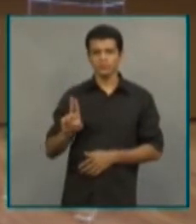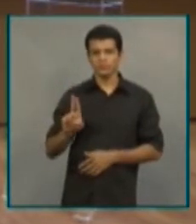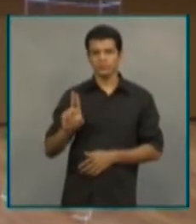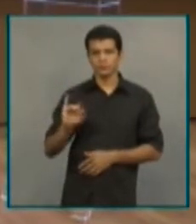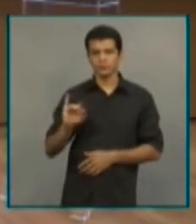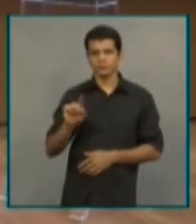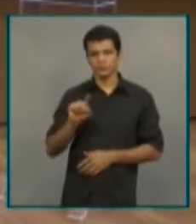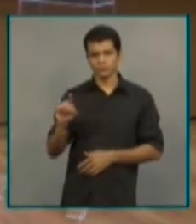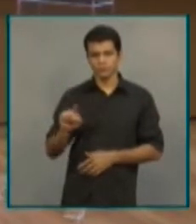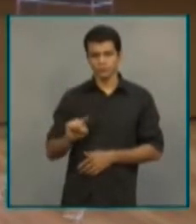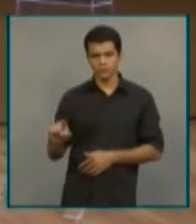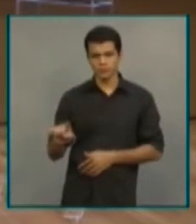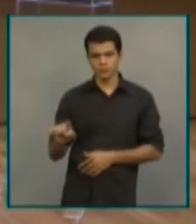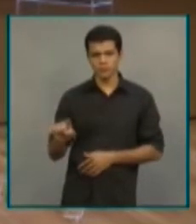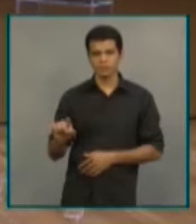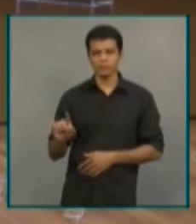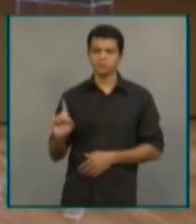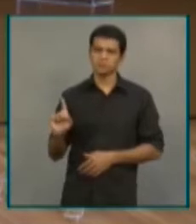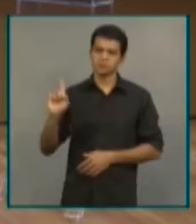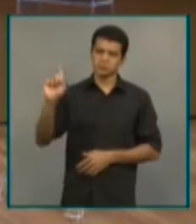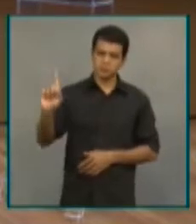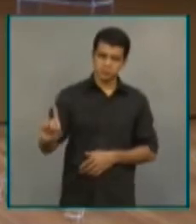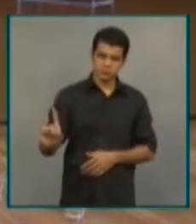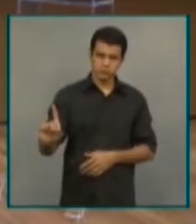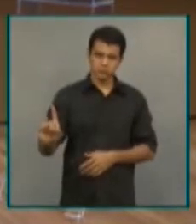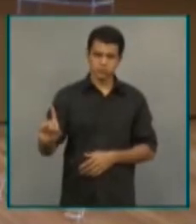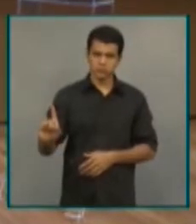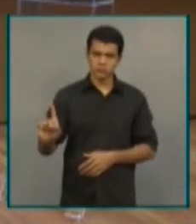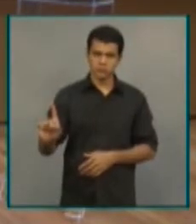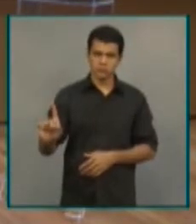Deputado Aldic, Vossa Excelência